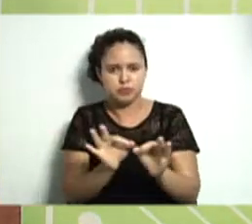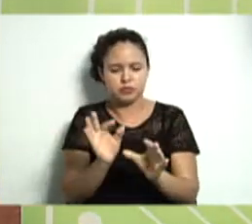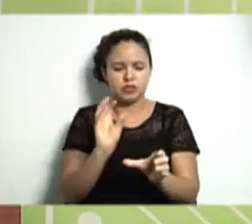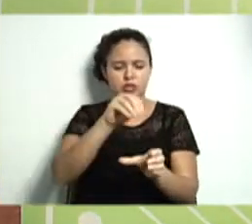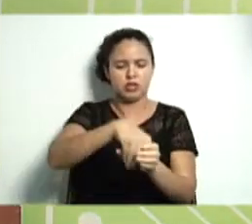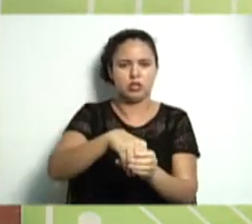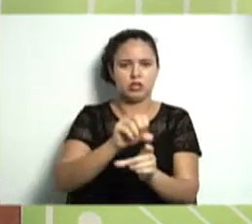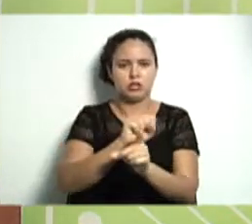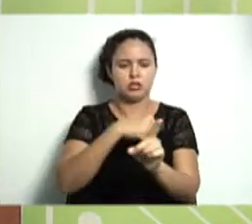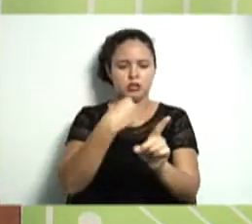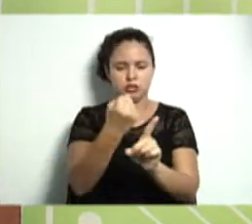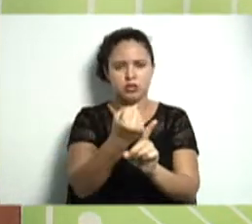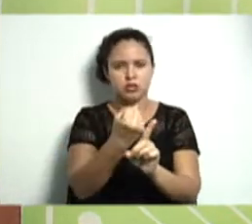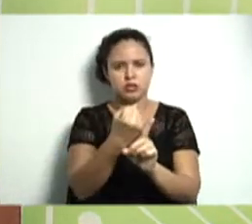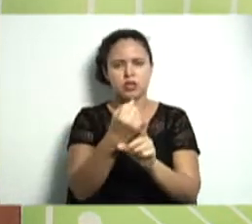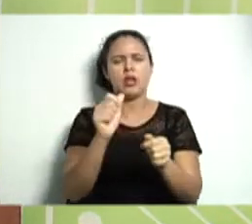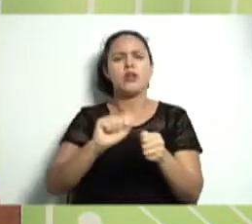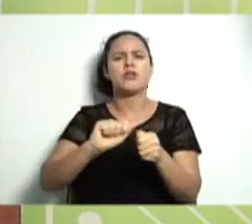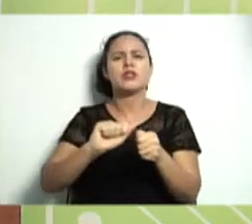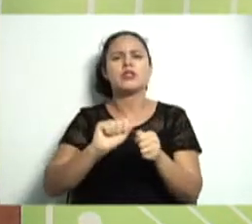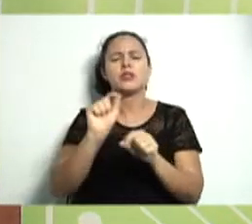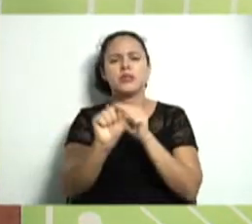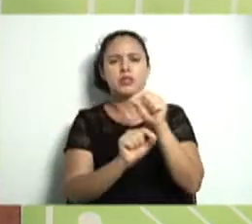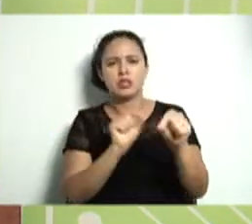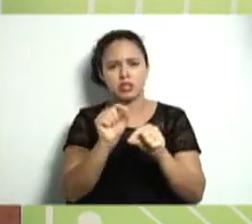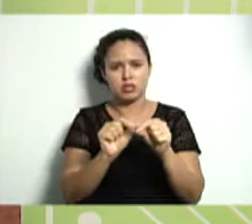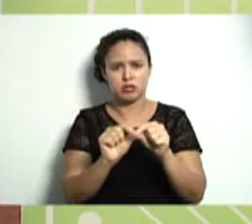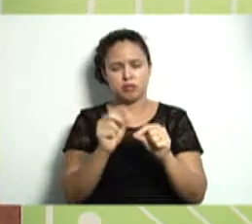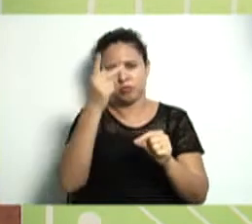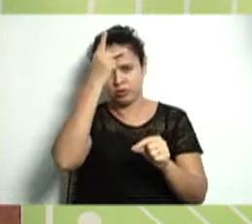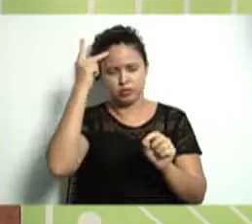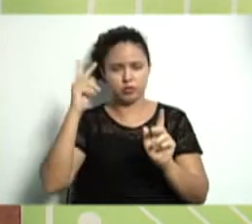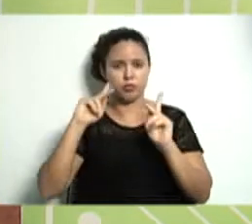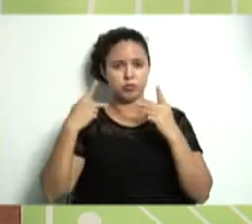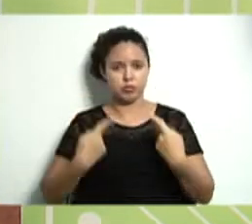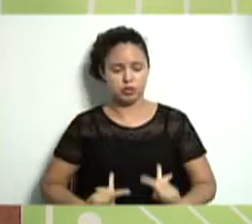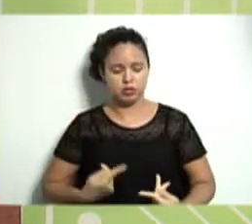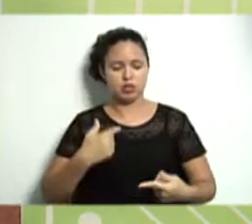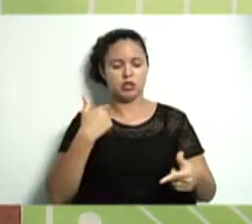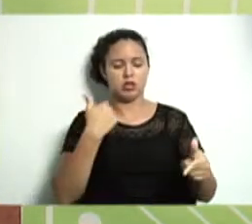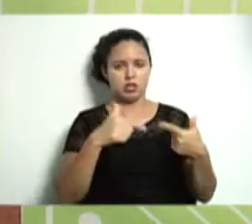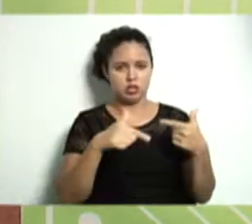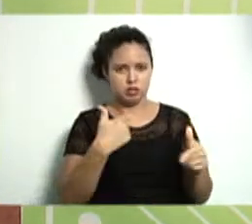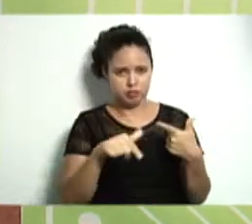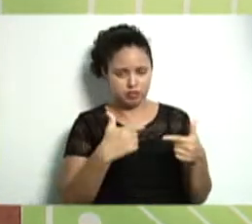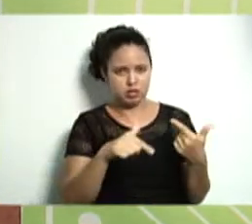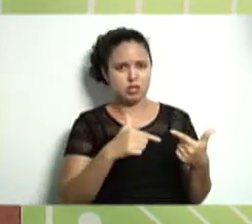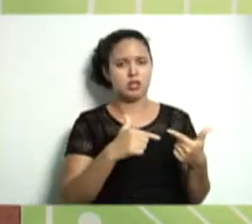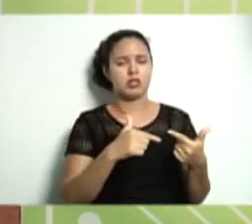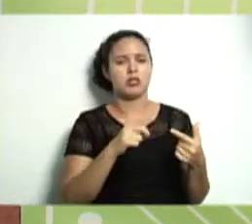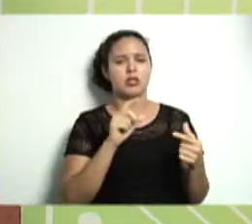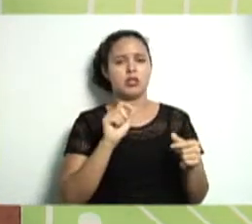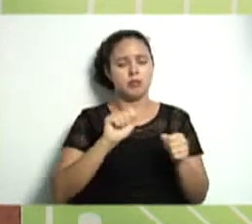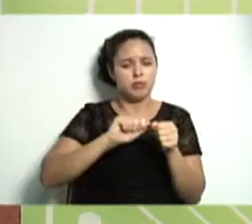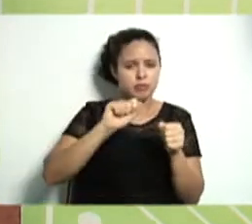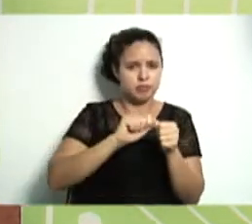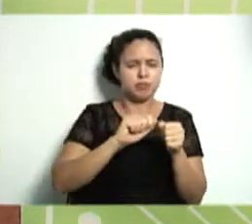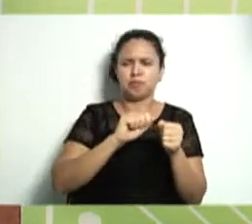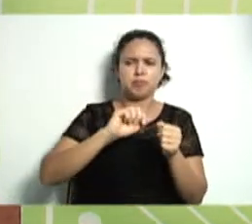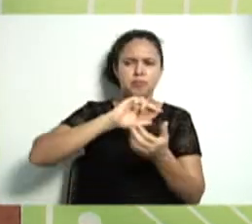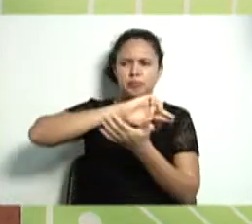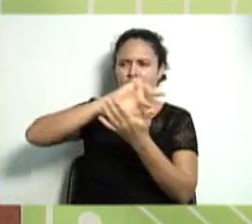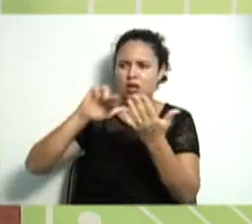quê? O que a gente viu na aula passada? Que o ser humano trabalha para produzir os bens de que necessita. Então, o modo